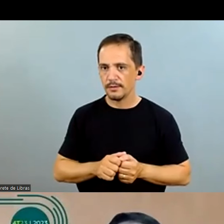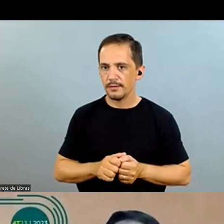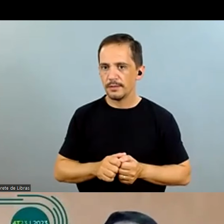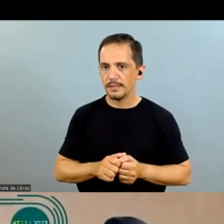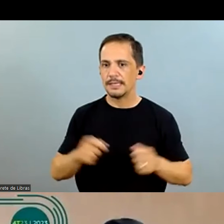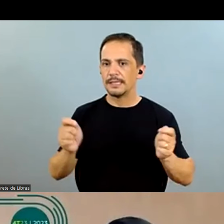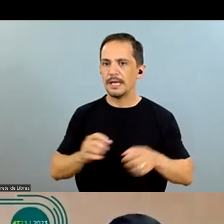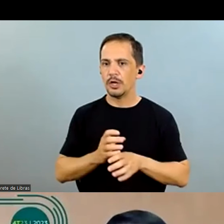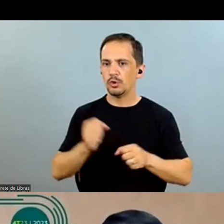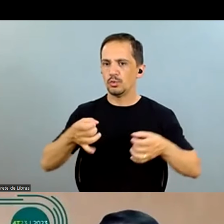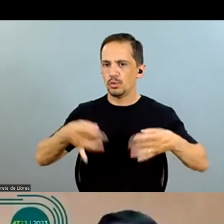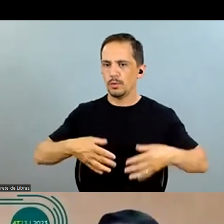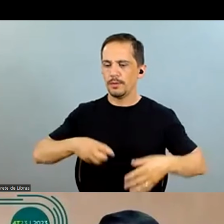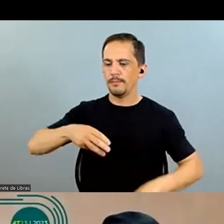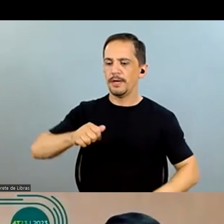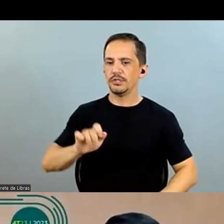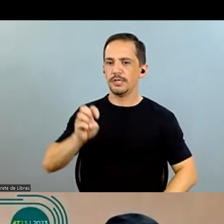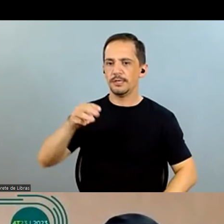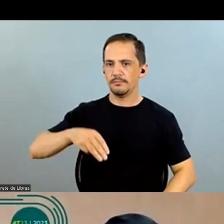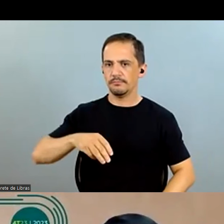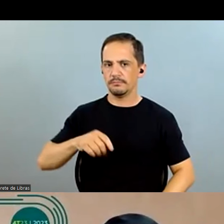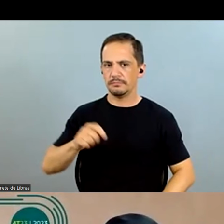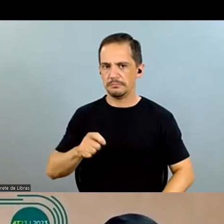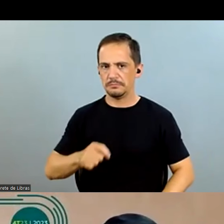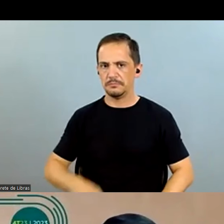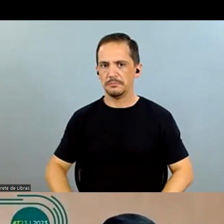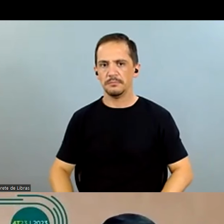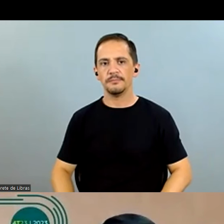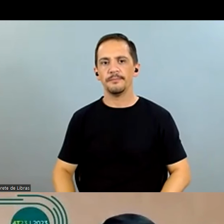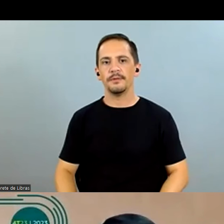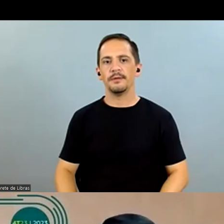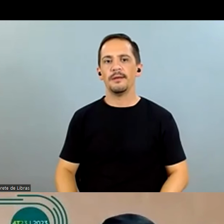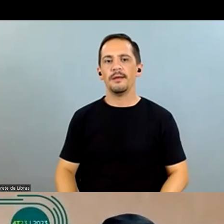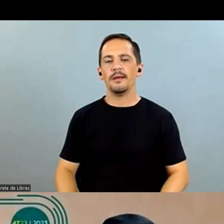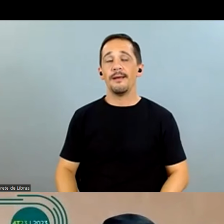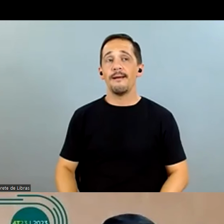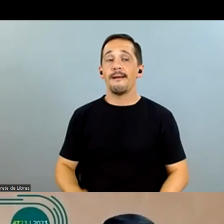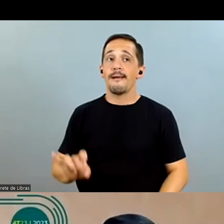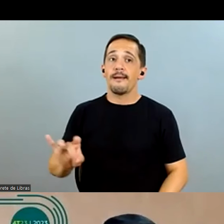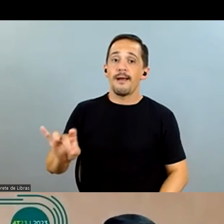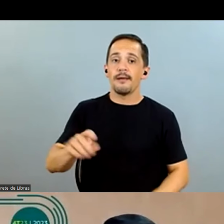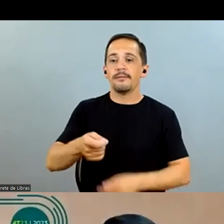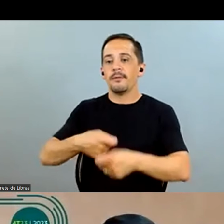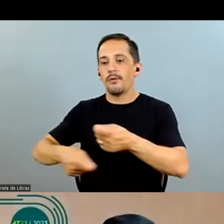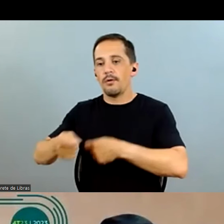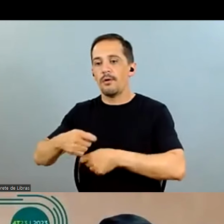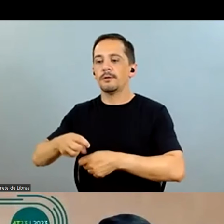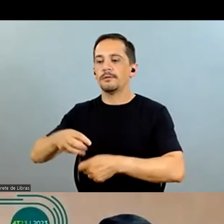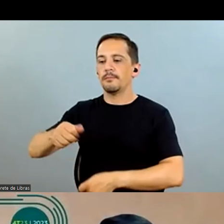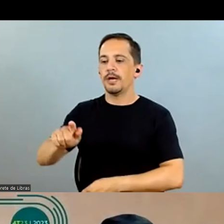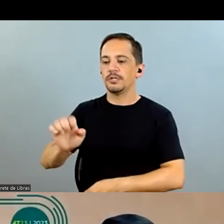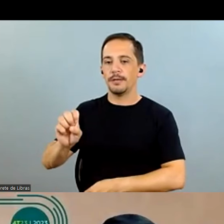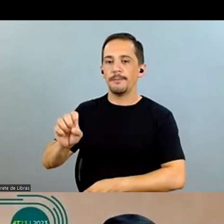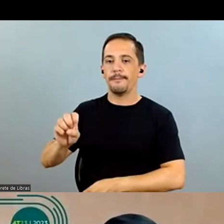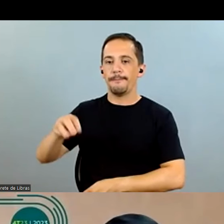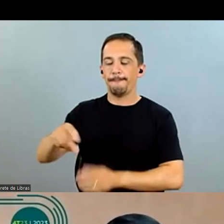no mercado é cada cada negócio tem uma margem específica né papelão do lado uma margem um pouco menor papéis e fibra tem